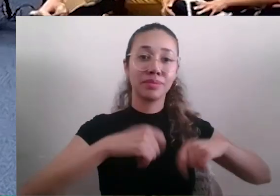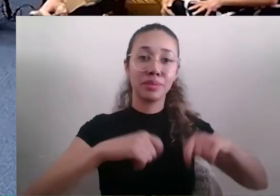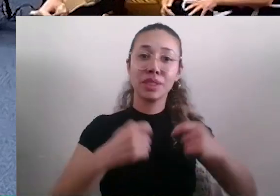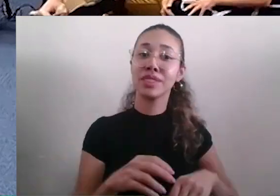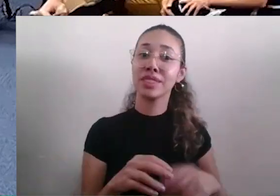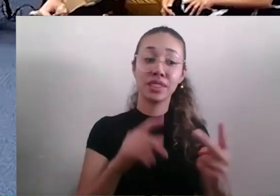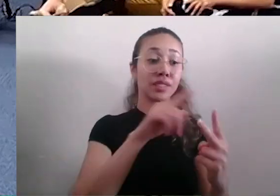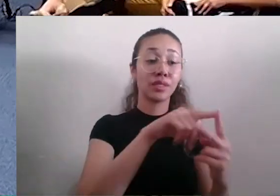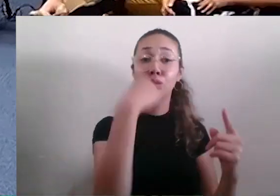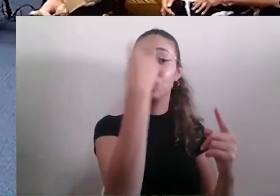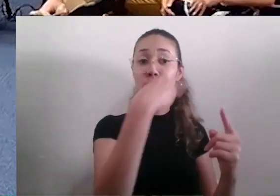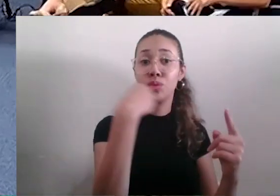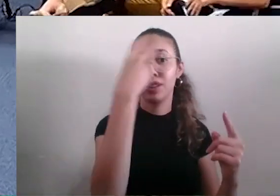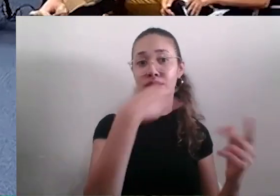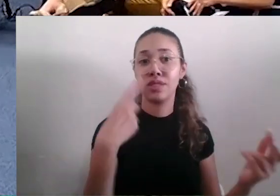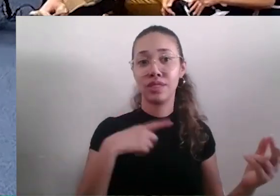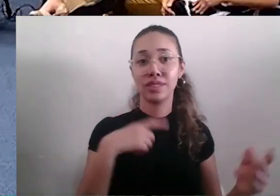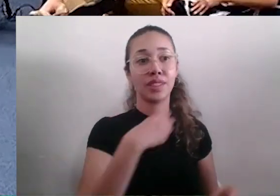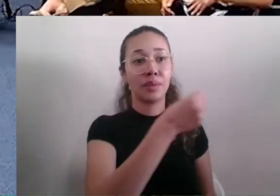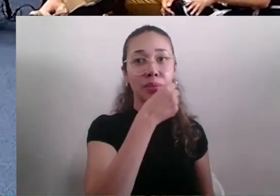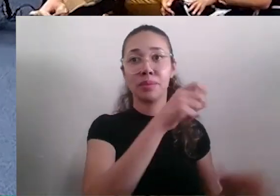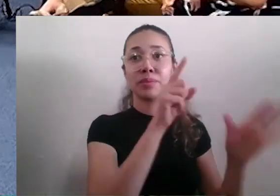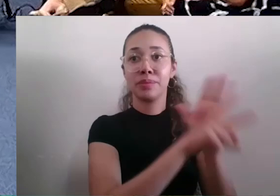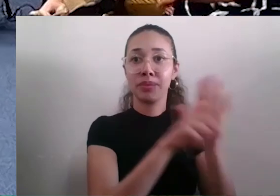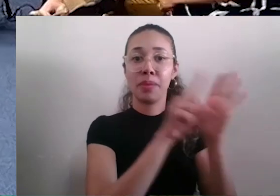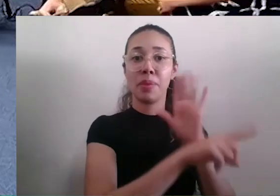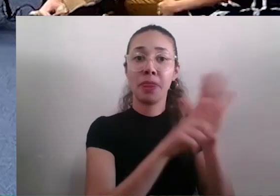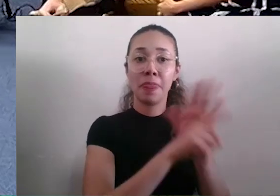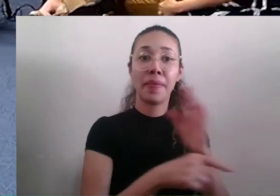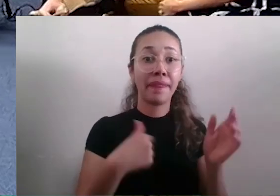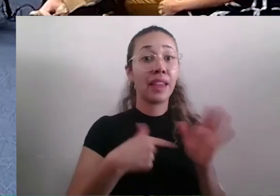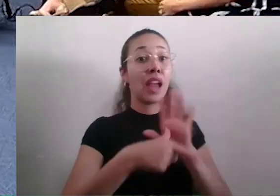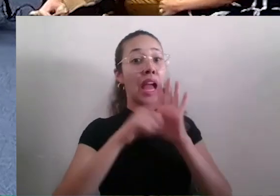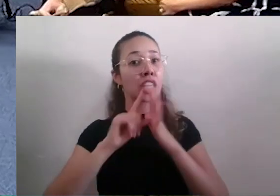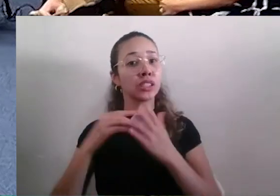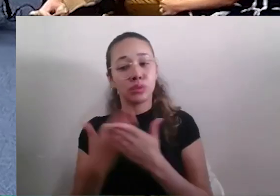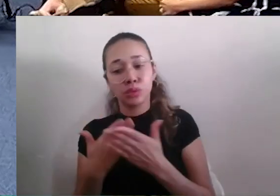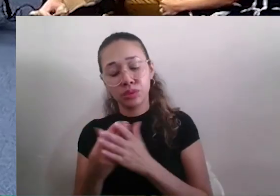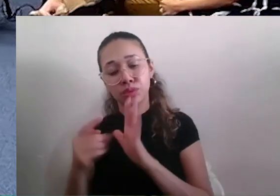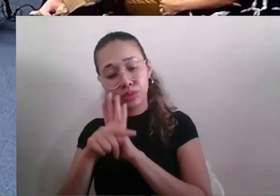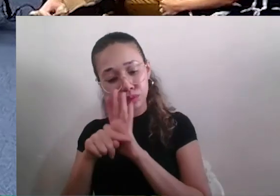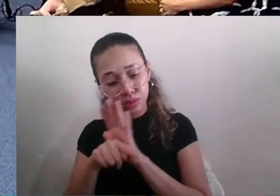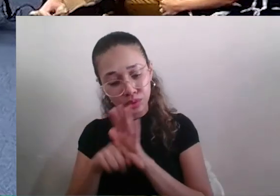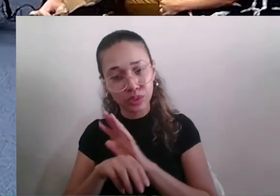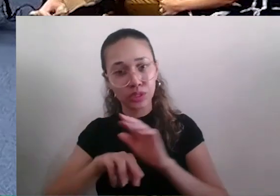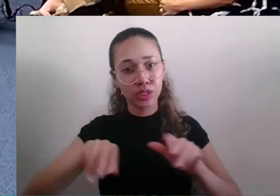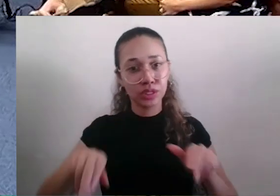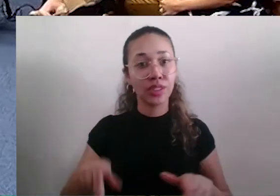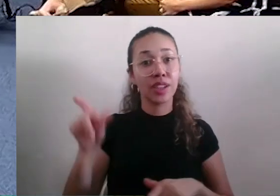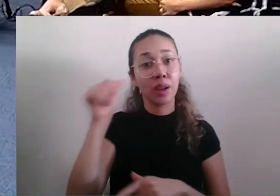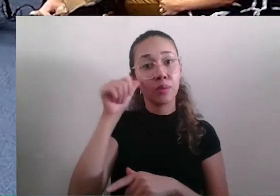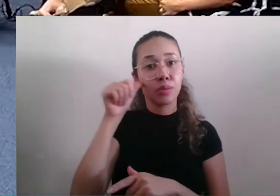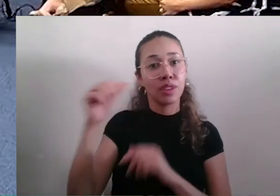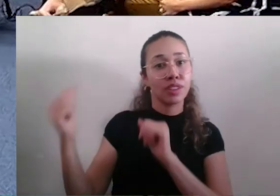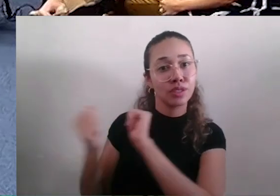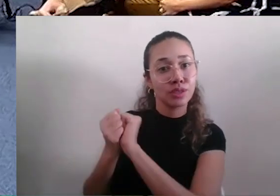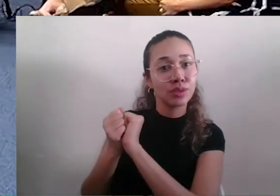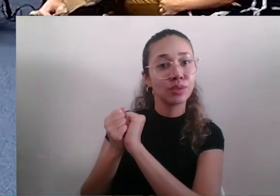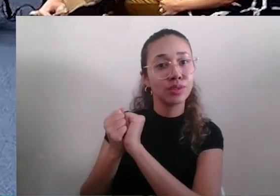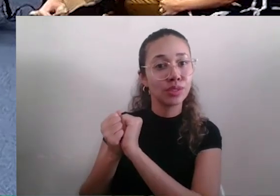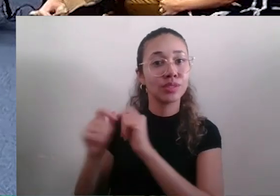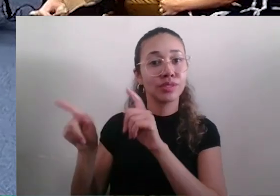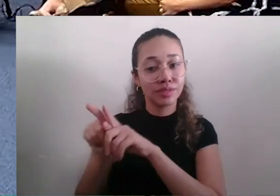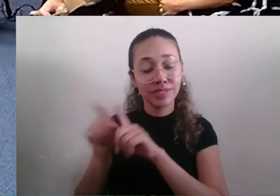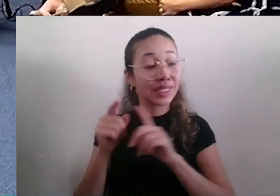2 horas sabe longas Profundas sendo que eu tinha estudado tudo eu tinha lido tudo sabe a flora tava lá do meu lado também tinha lido tudo a Paulinha também e a gente não